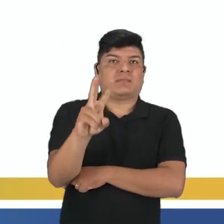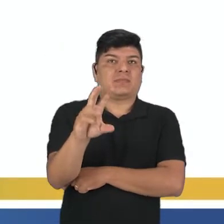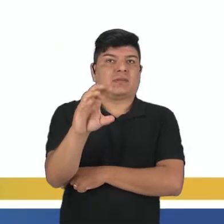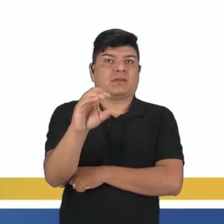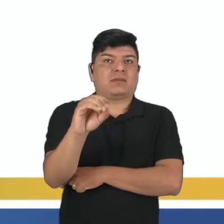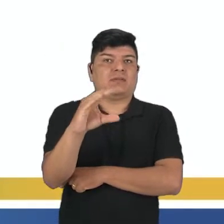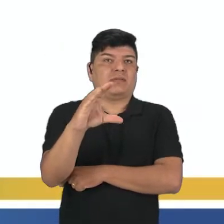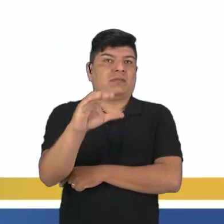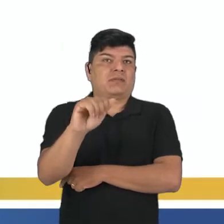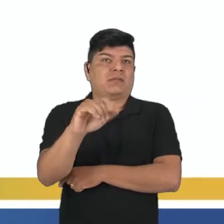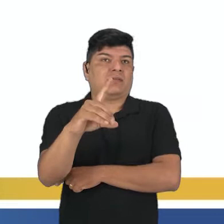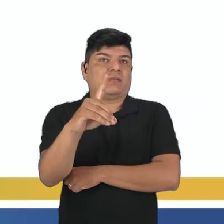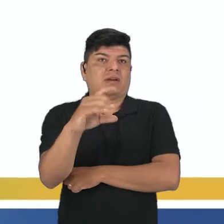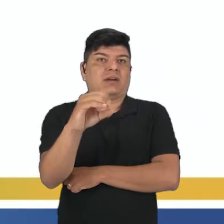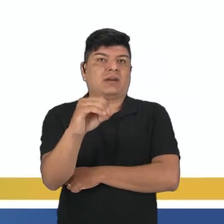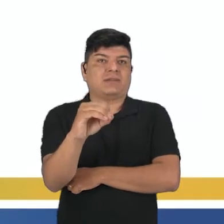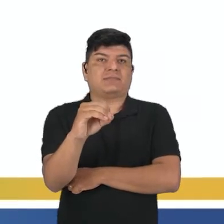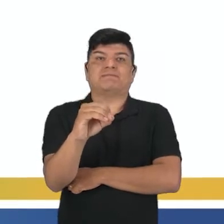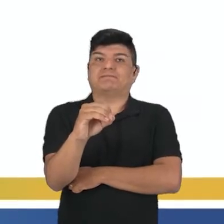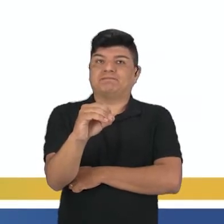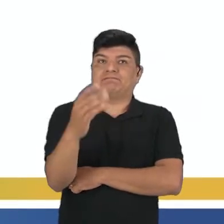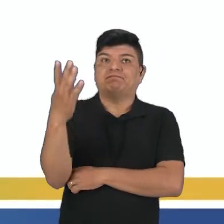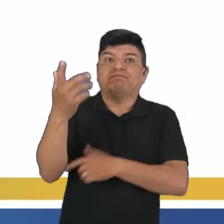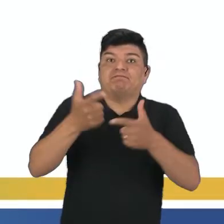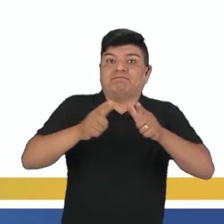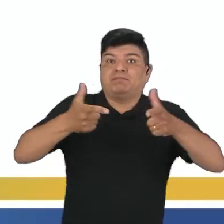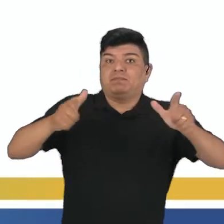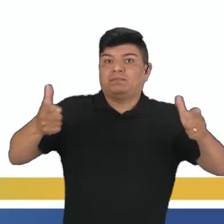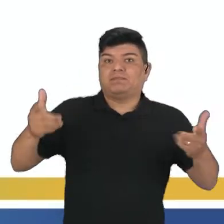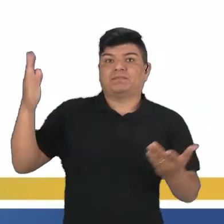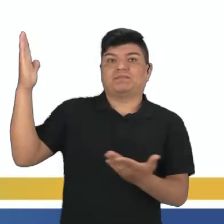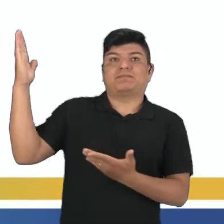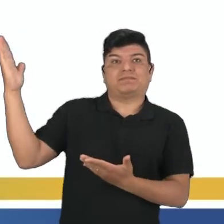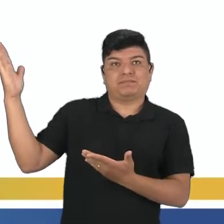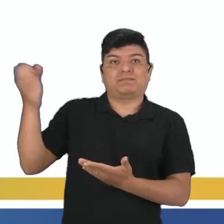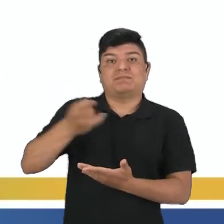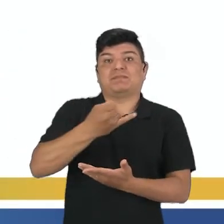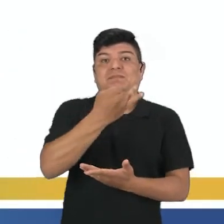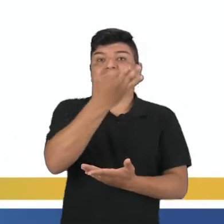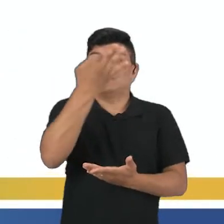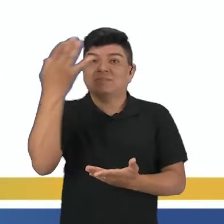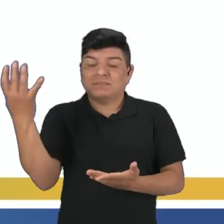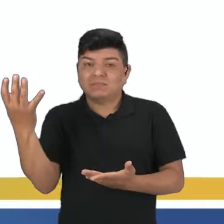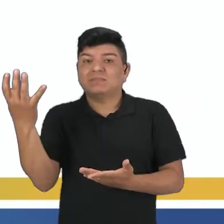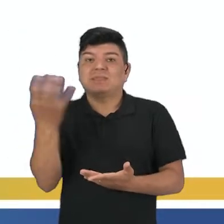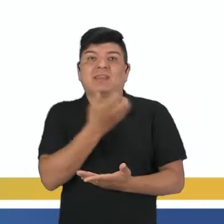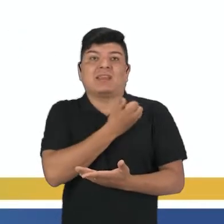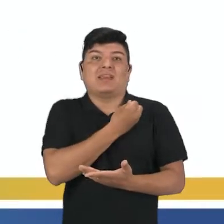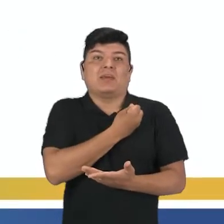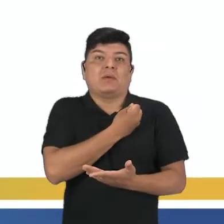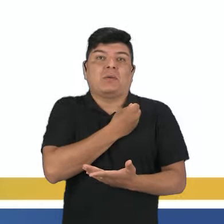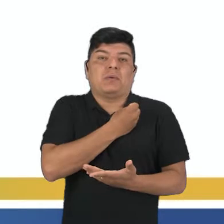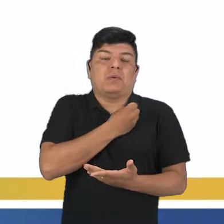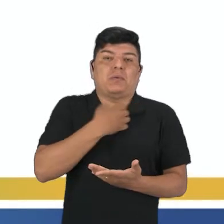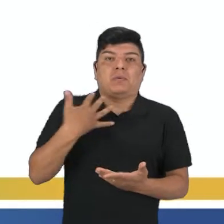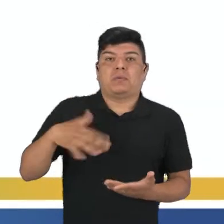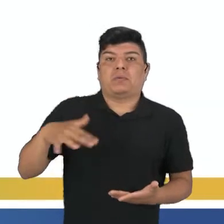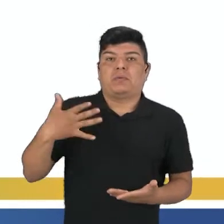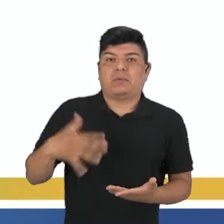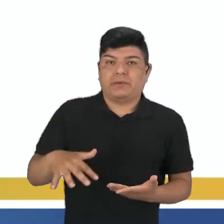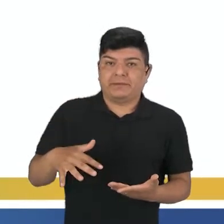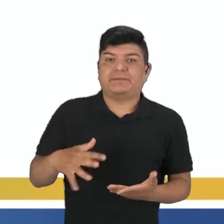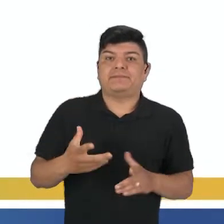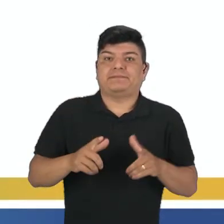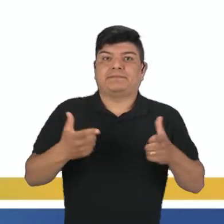desculpa. Esse número, gente, olha o tamanho desse número. Olha a quantidade de algarismo zero que ele tem. É um número extremamente